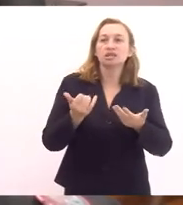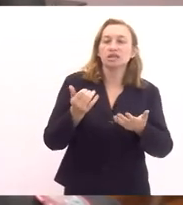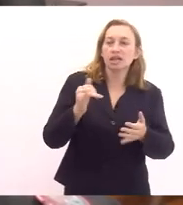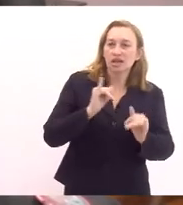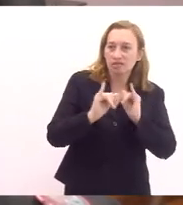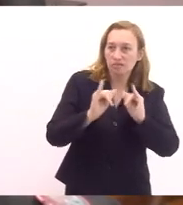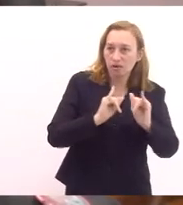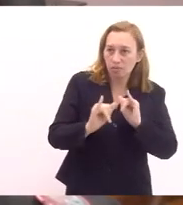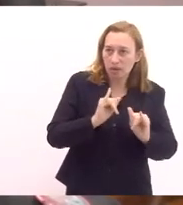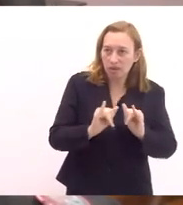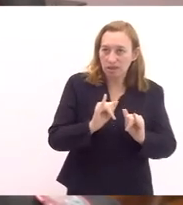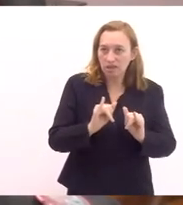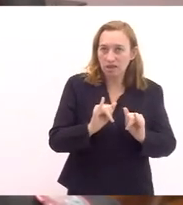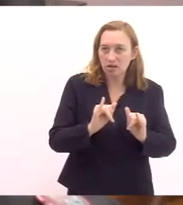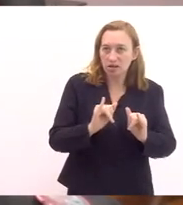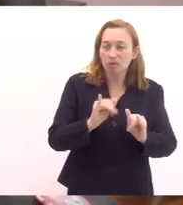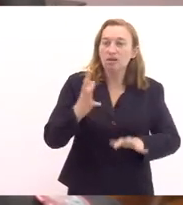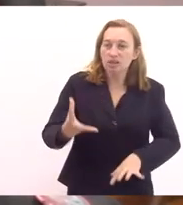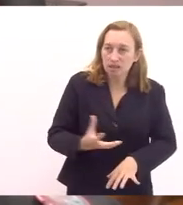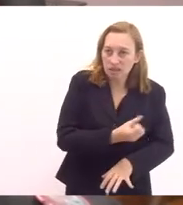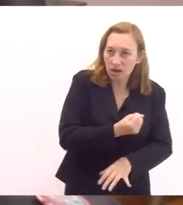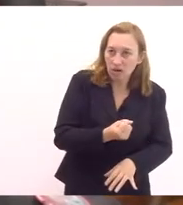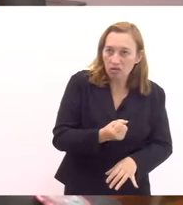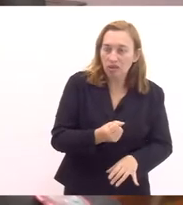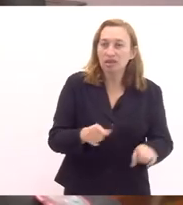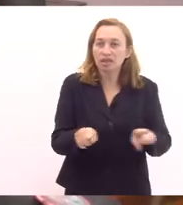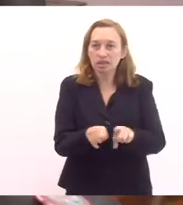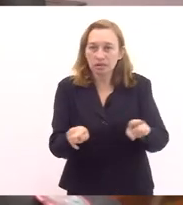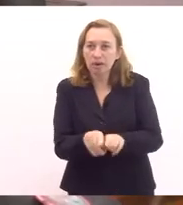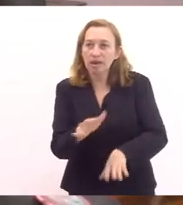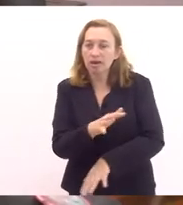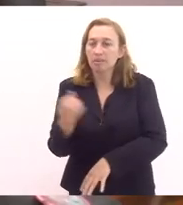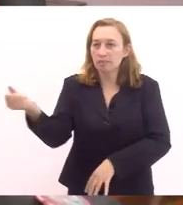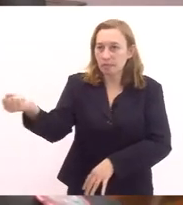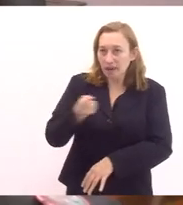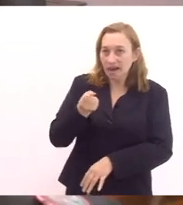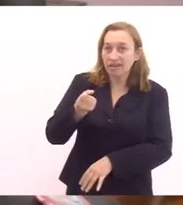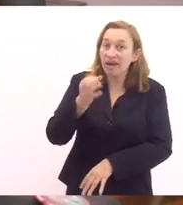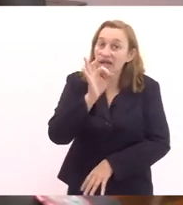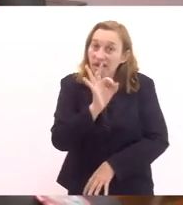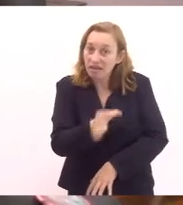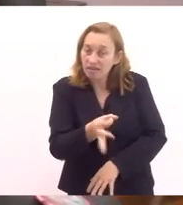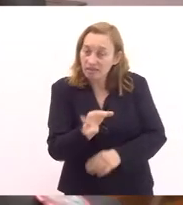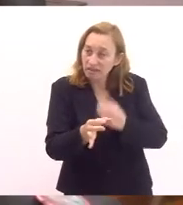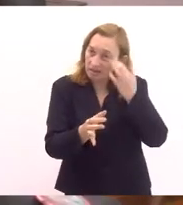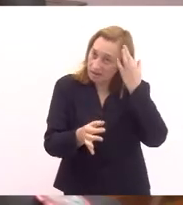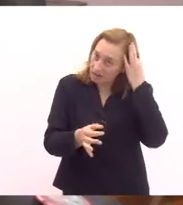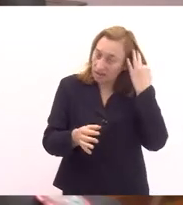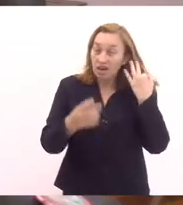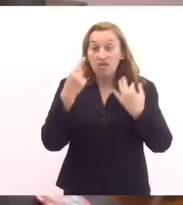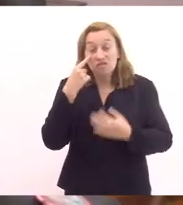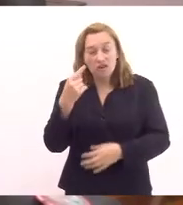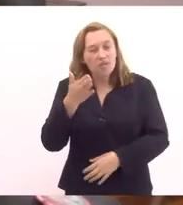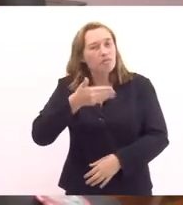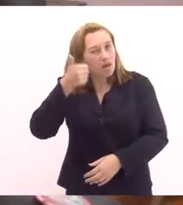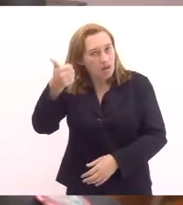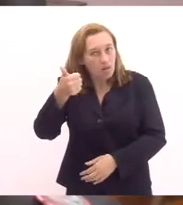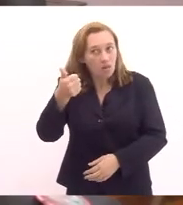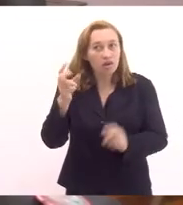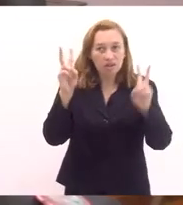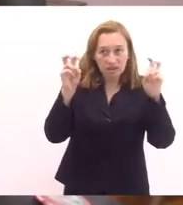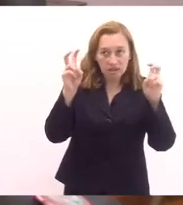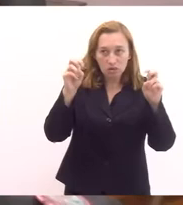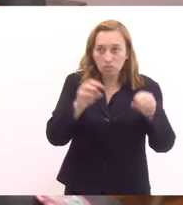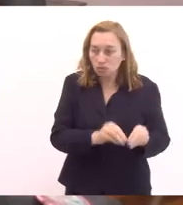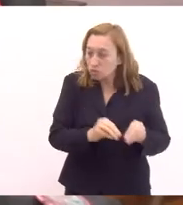salve a não informação mata então é necessário eu acho que rever essa questão